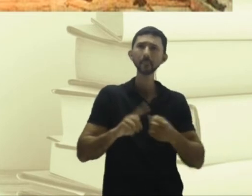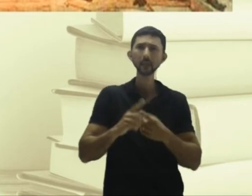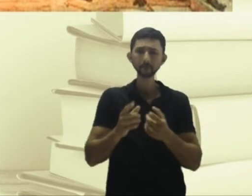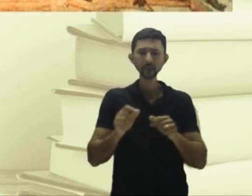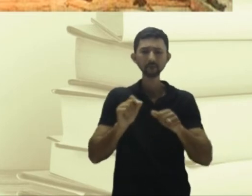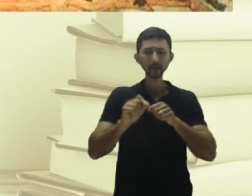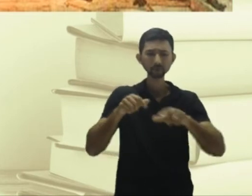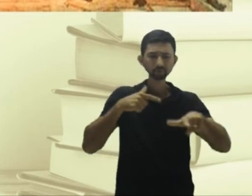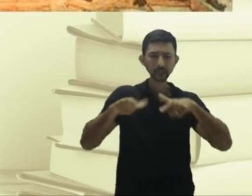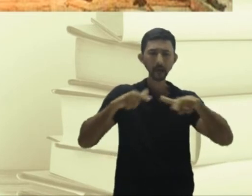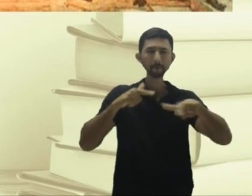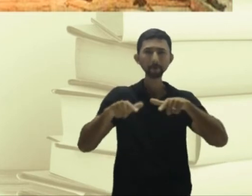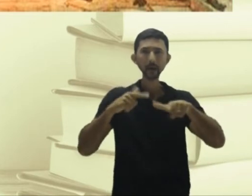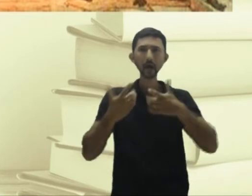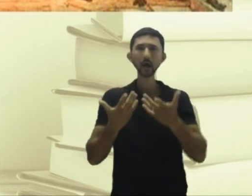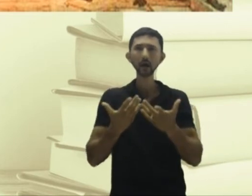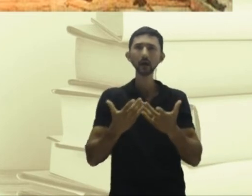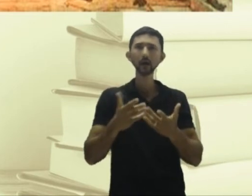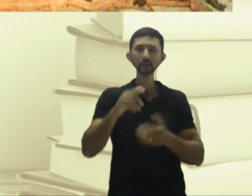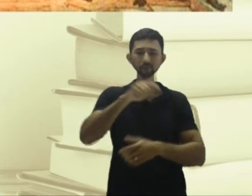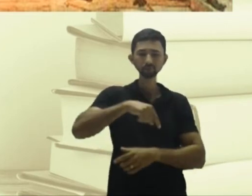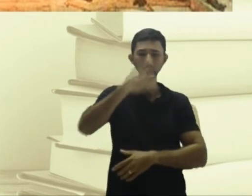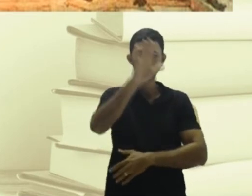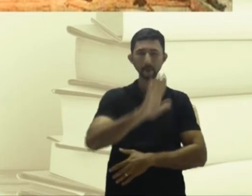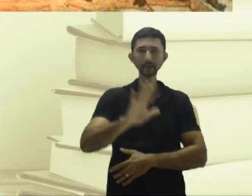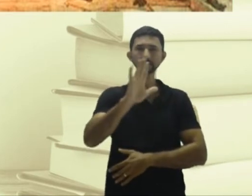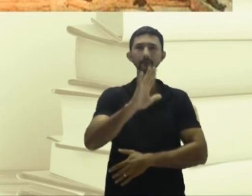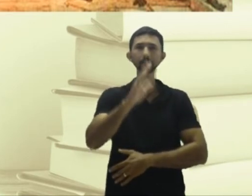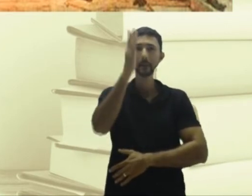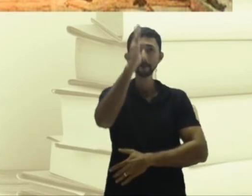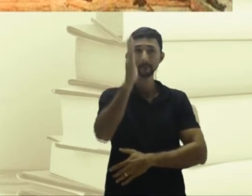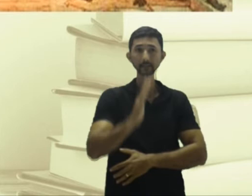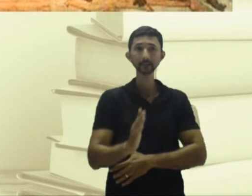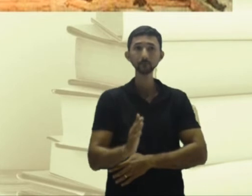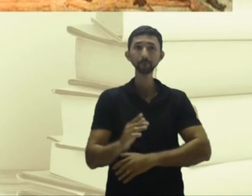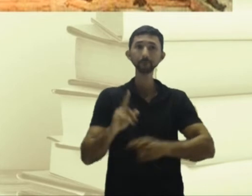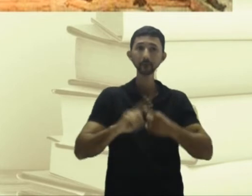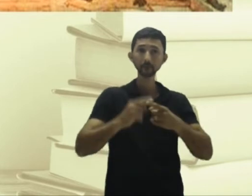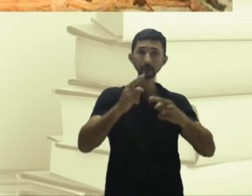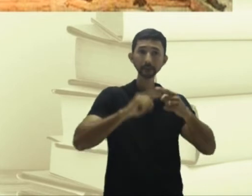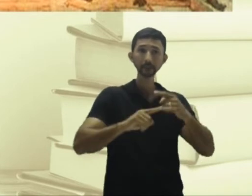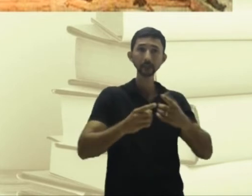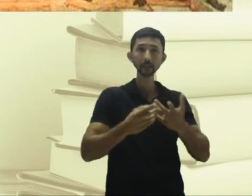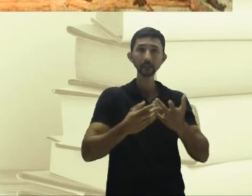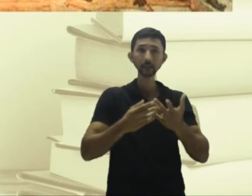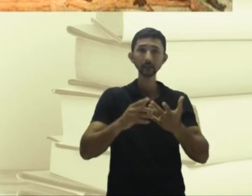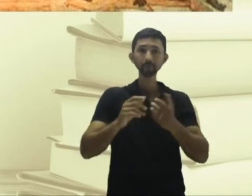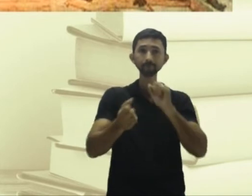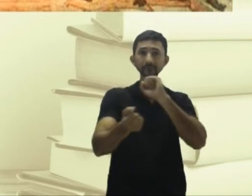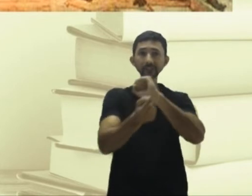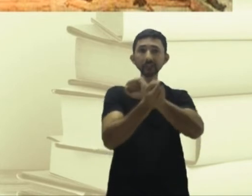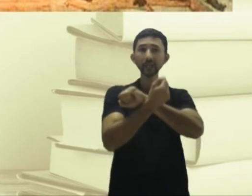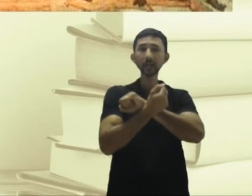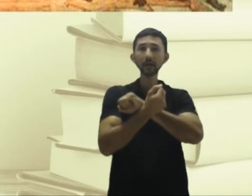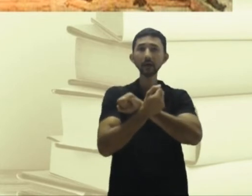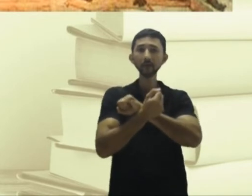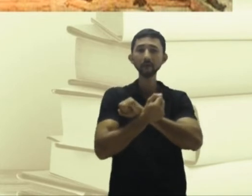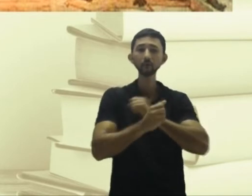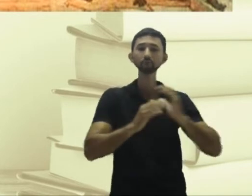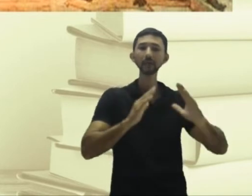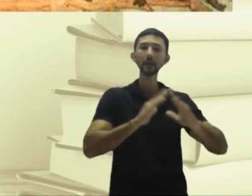essas atividades nas cidades brasileiras. Você tinha também os escravos domésticos, que eram aqueles escravos